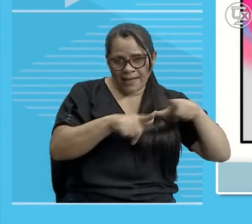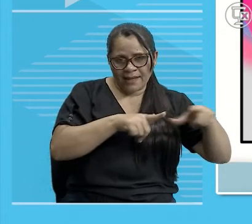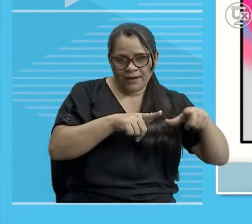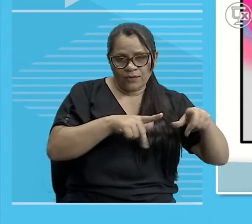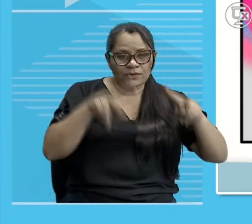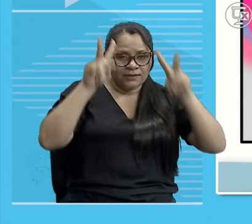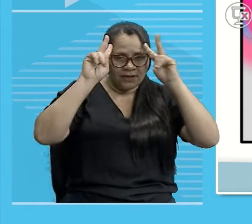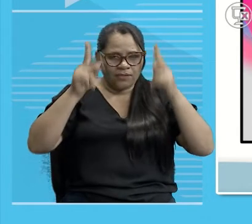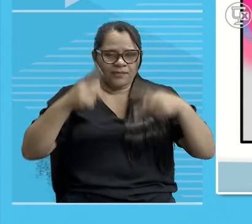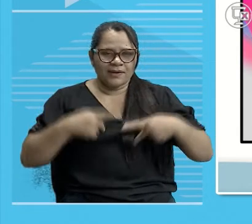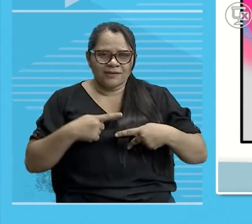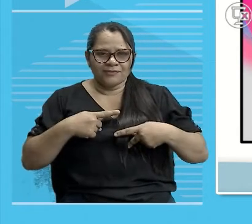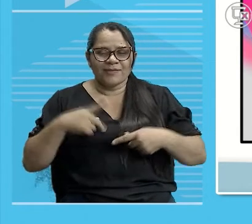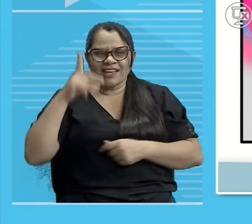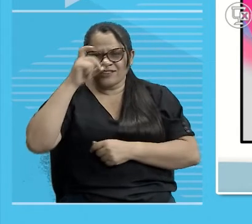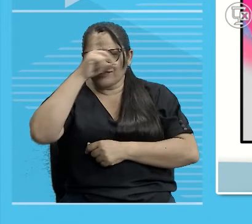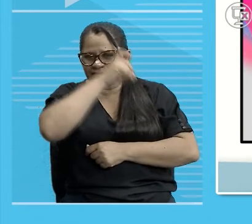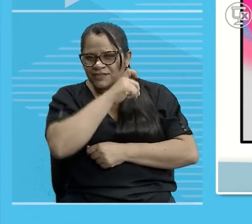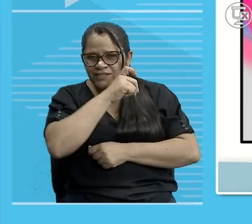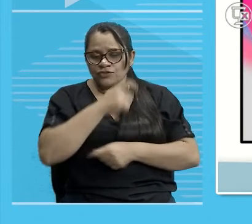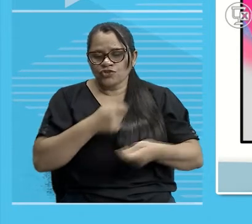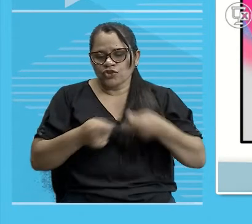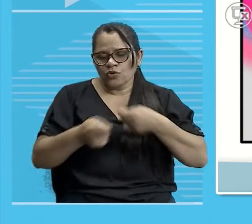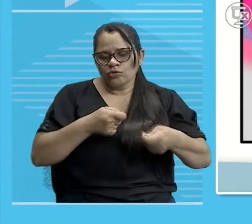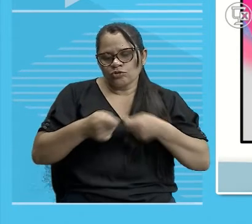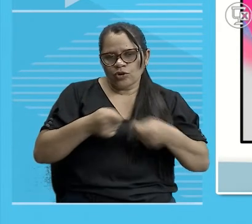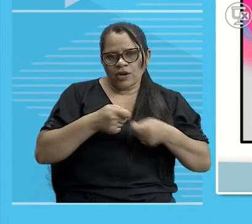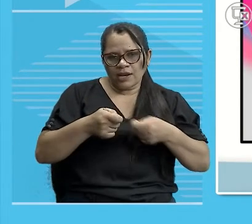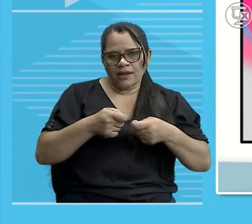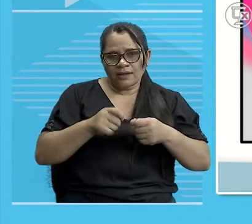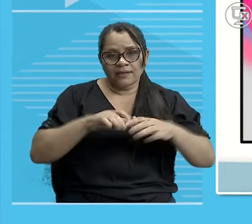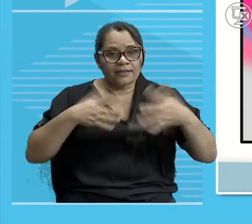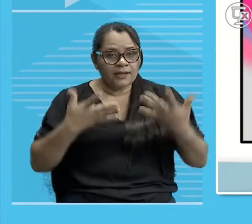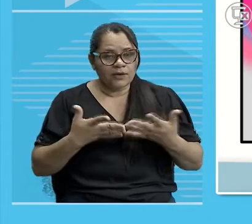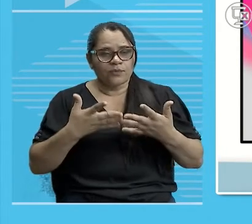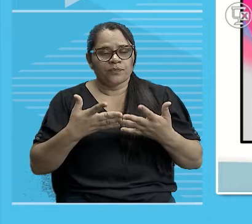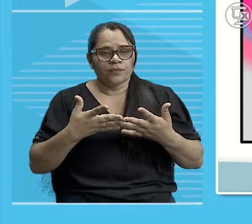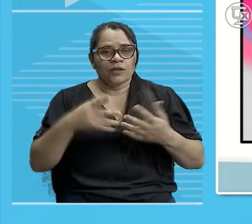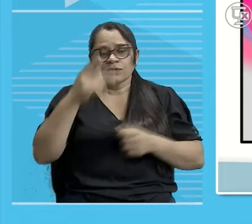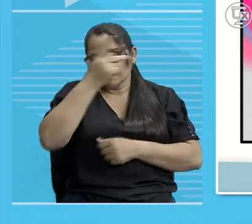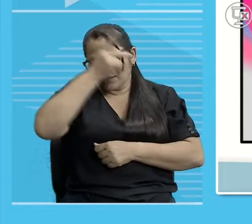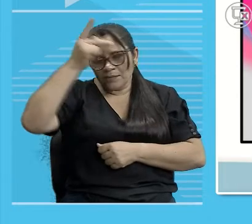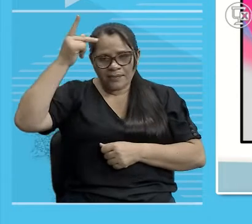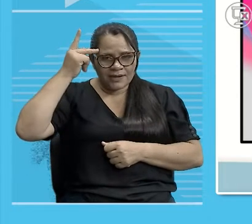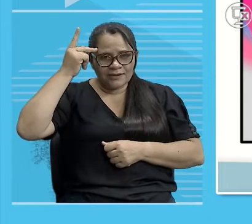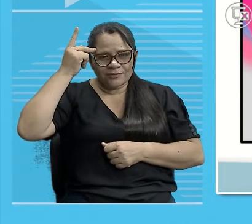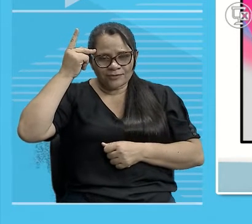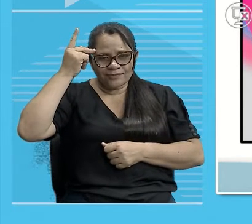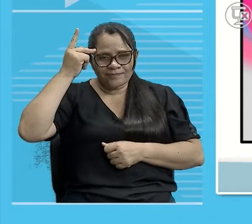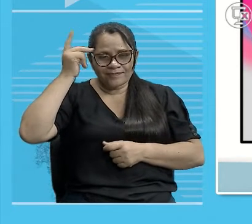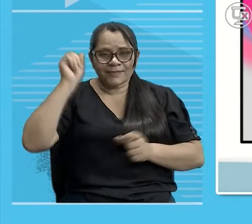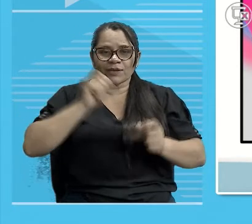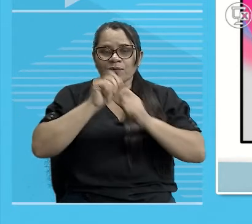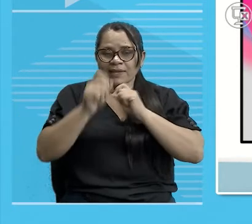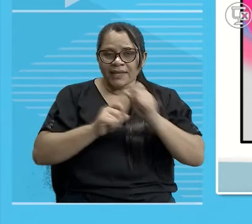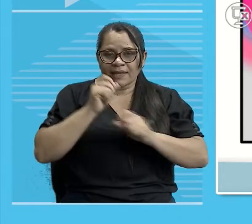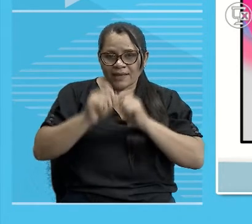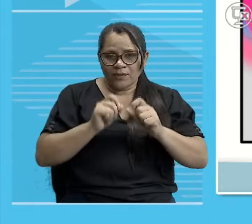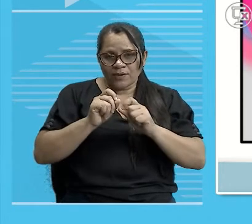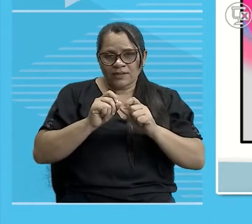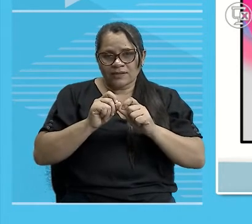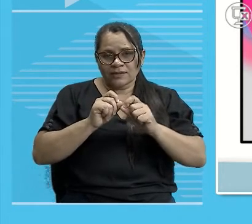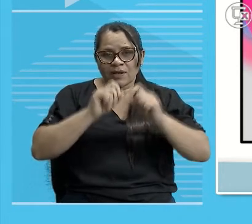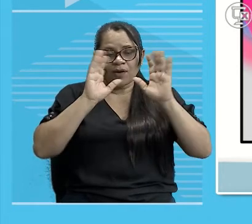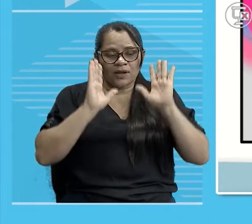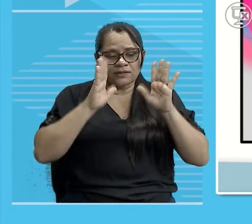de gerenciar e o ser humano tem uma tendência a ficar na zona de conforto e ao ficar na